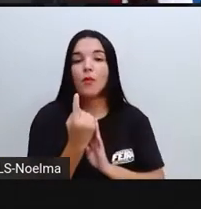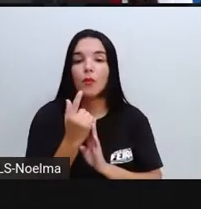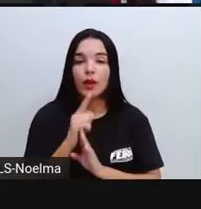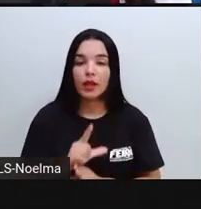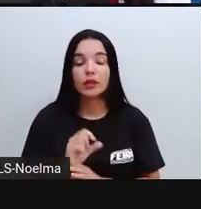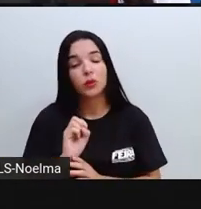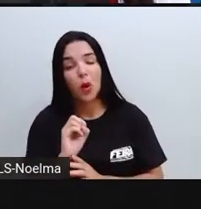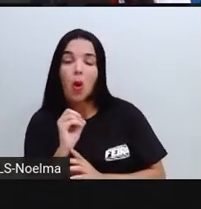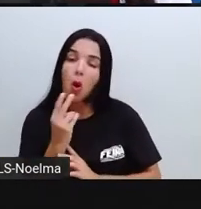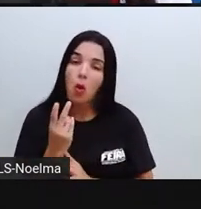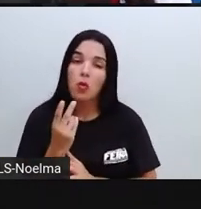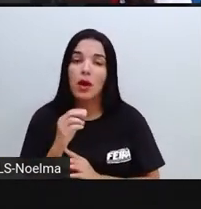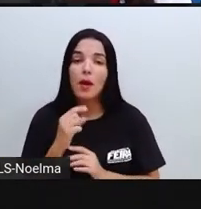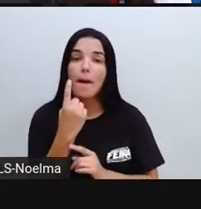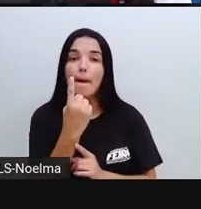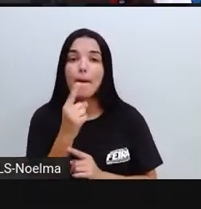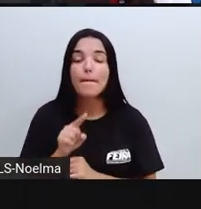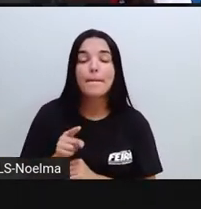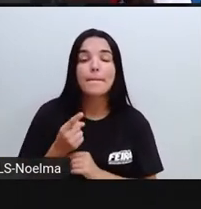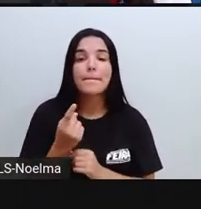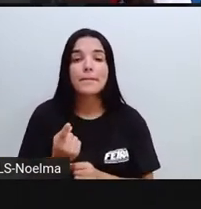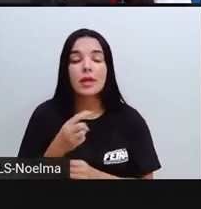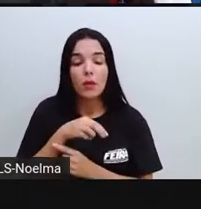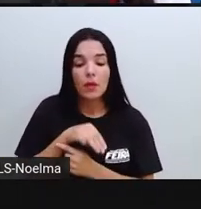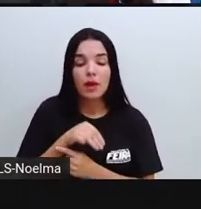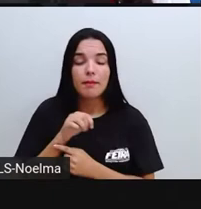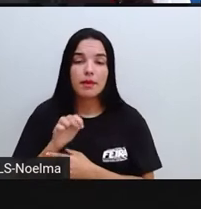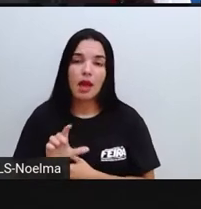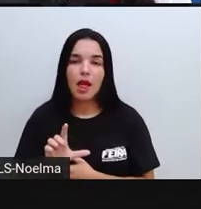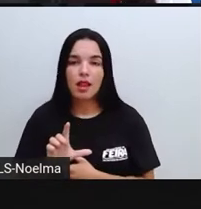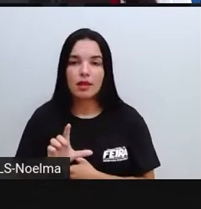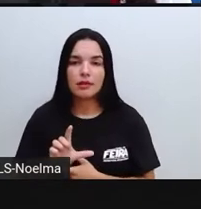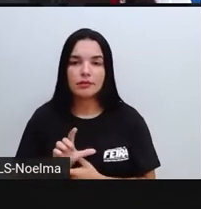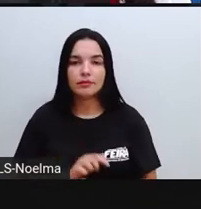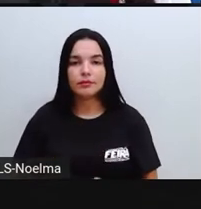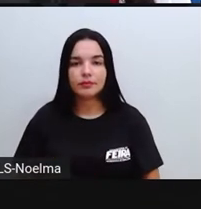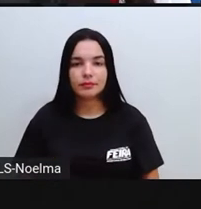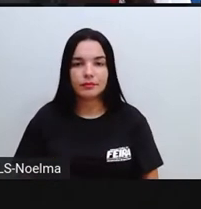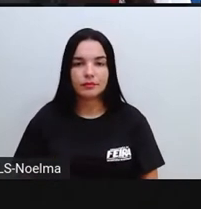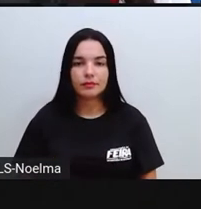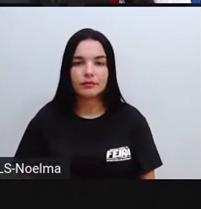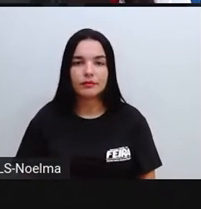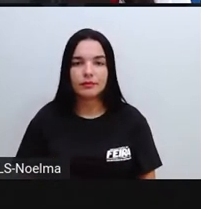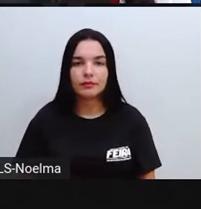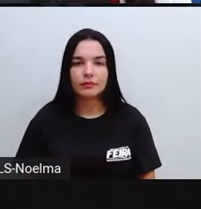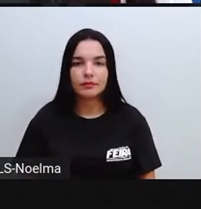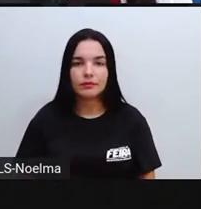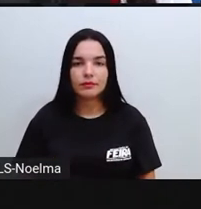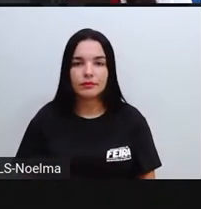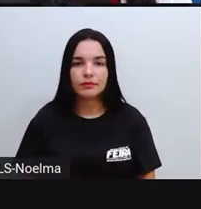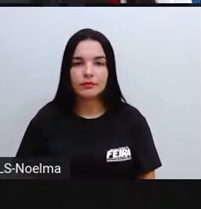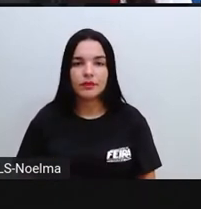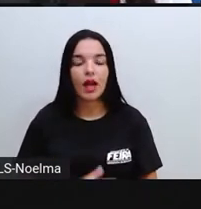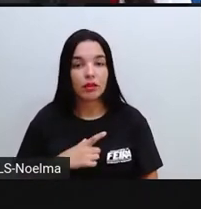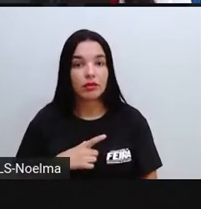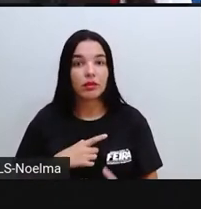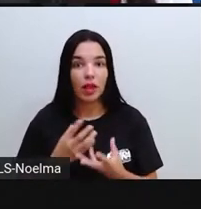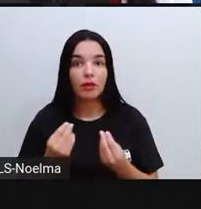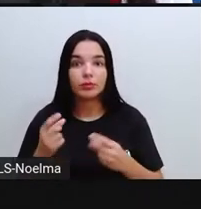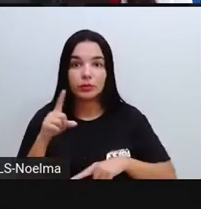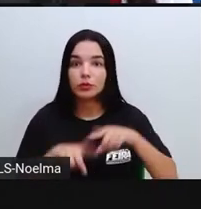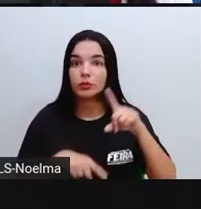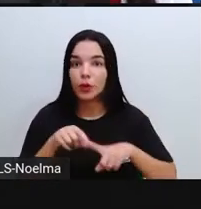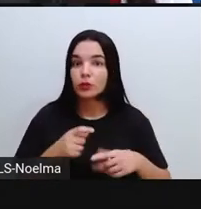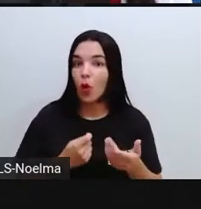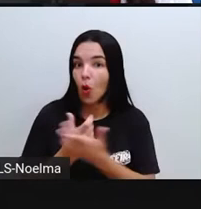dizer que essa jarra, ela possui a capacidade de 1.000 ml. Muitos produtos que a gente